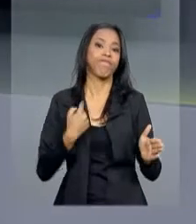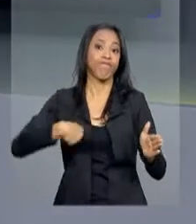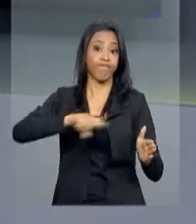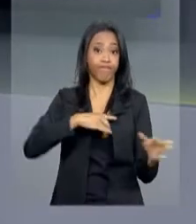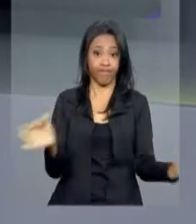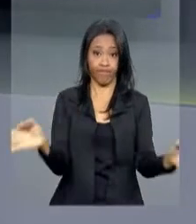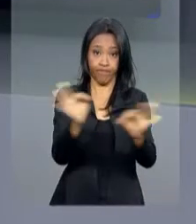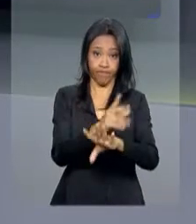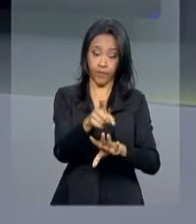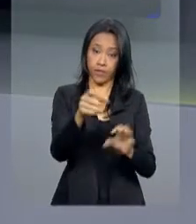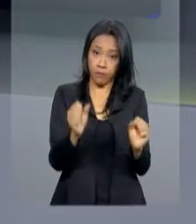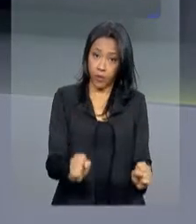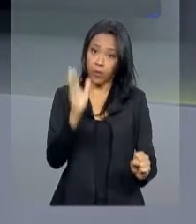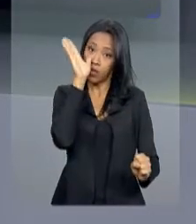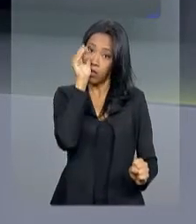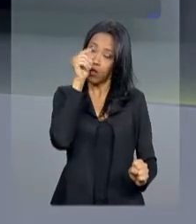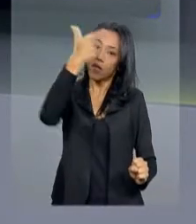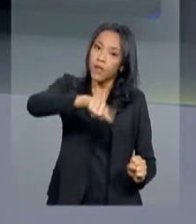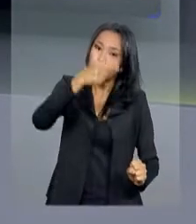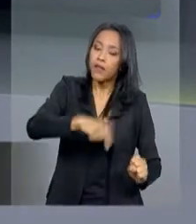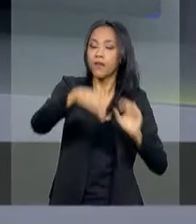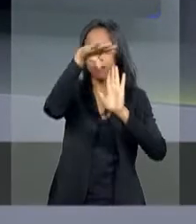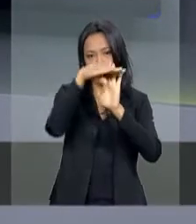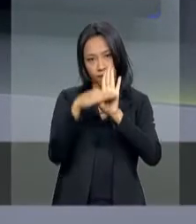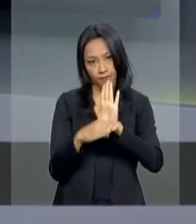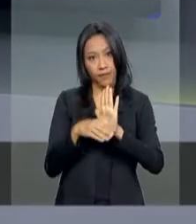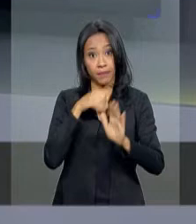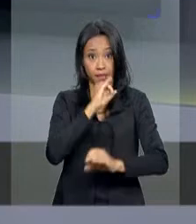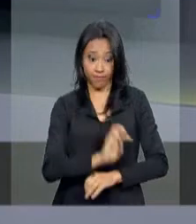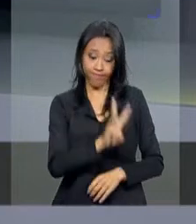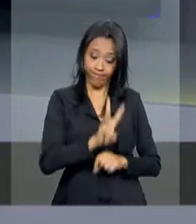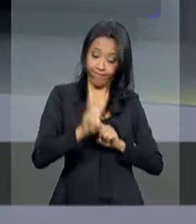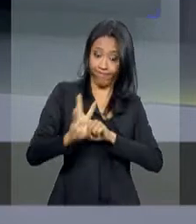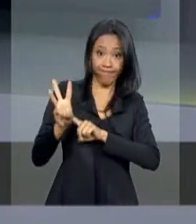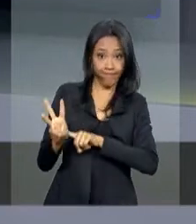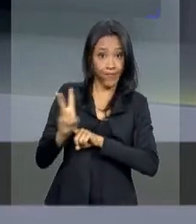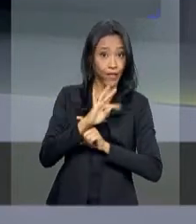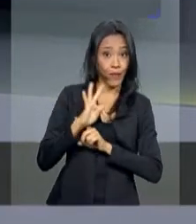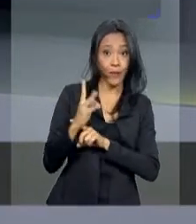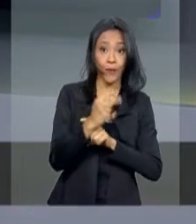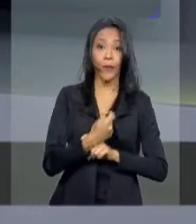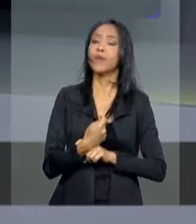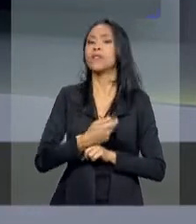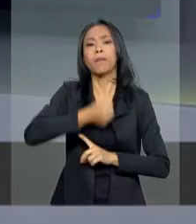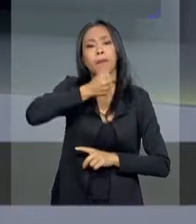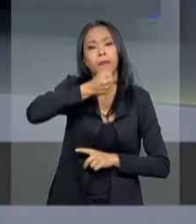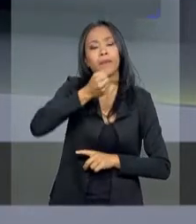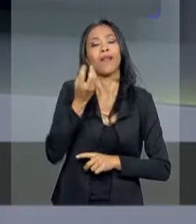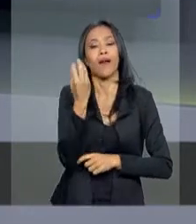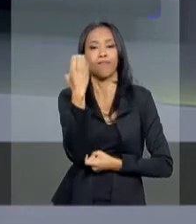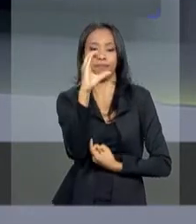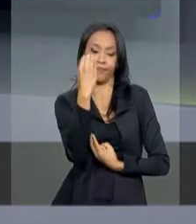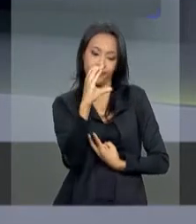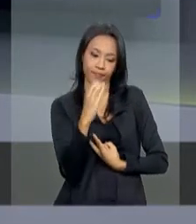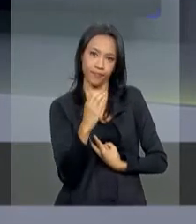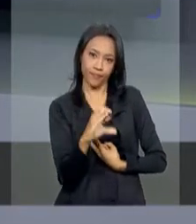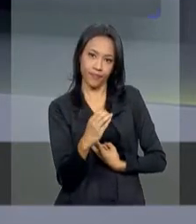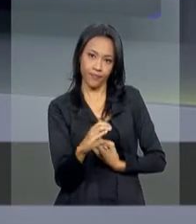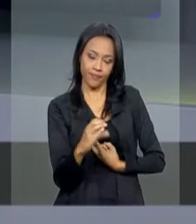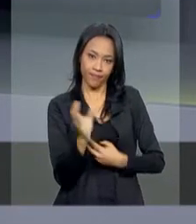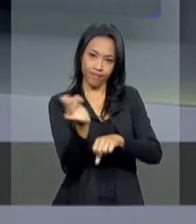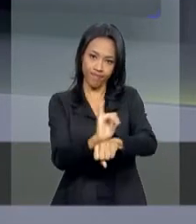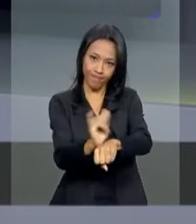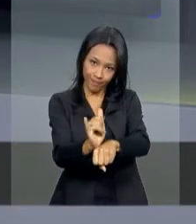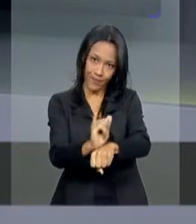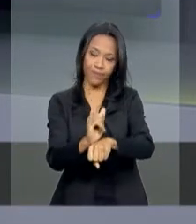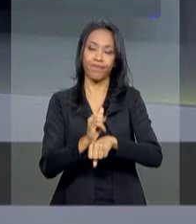ficamos por aqui você acompanha nossa programação ao vivo pelo site da npr e todas as reportagens estão disponíveis disponíveis em